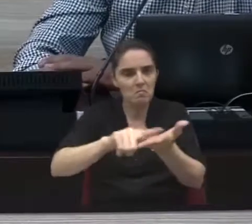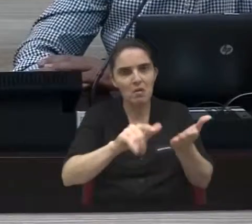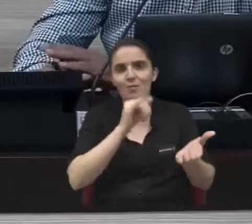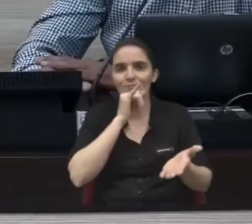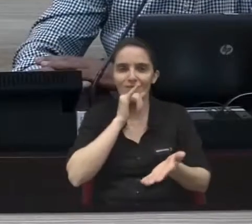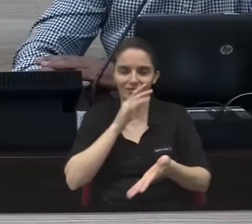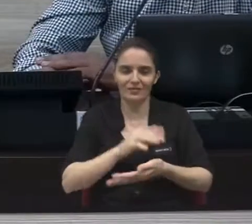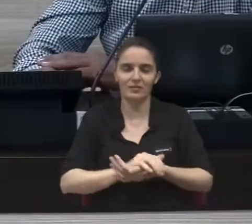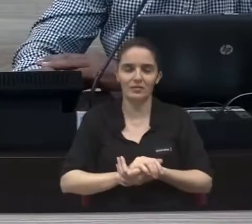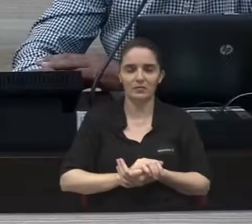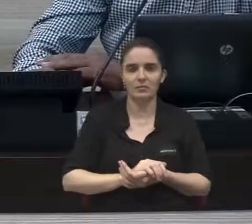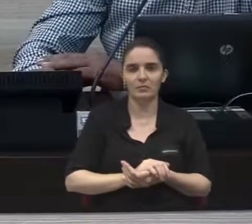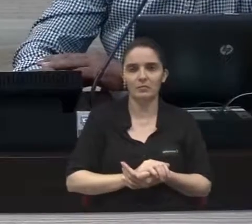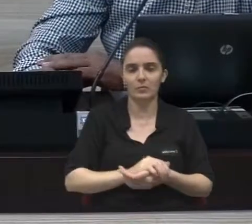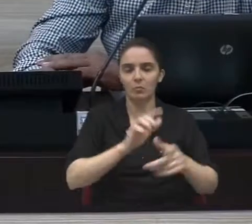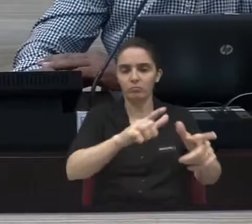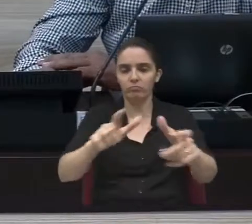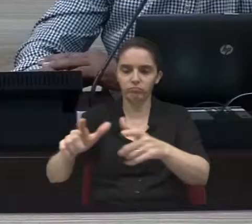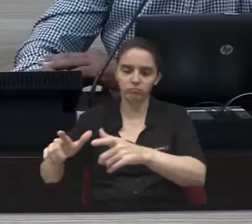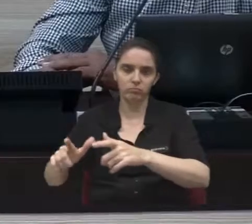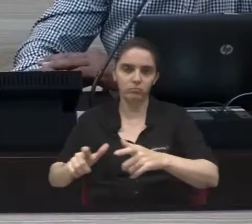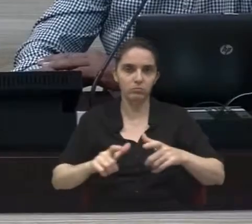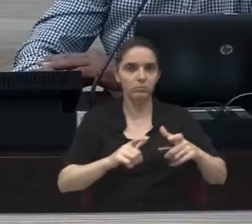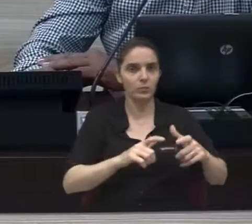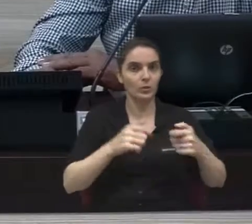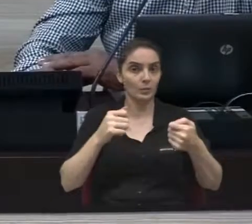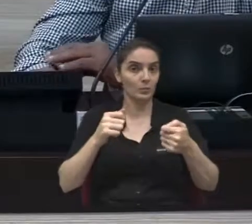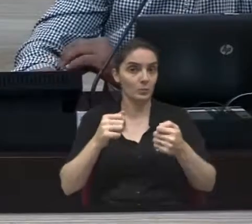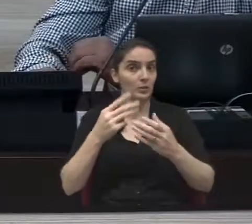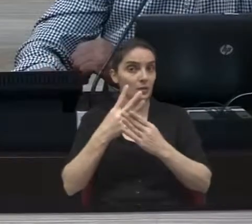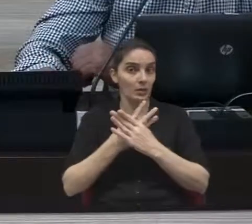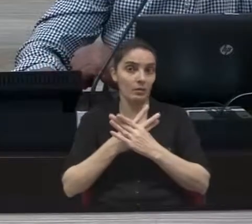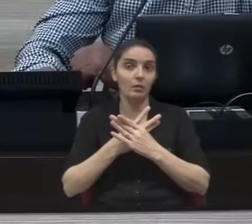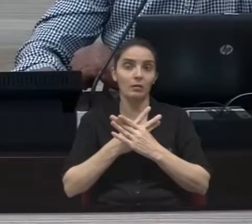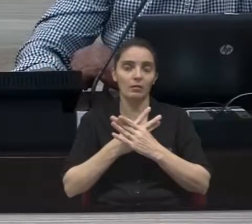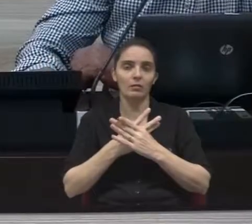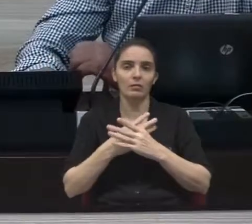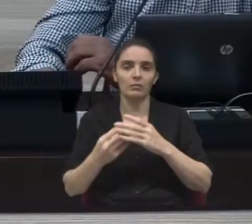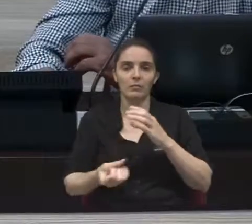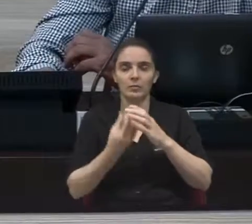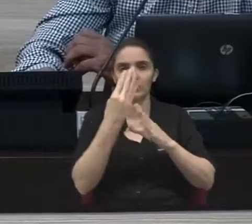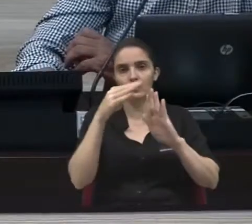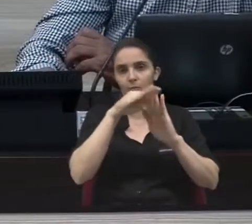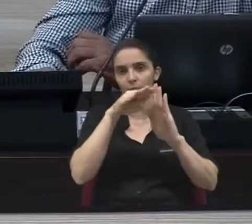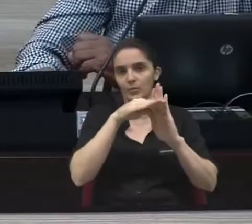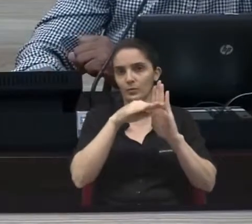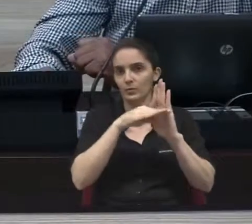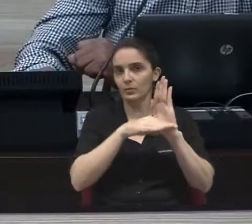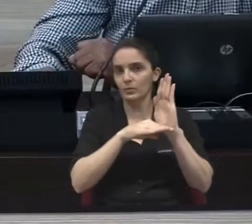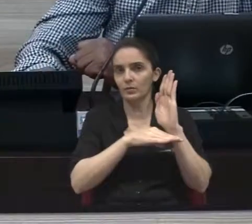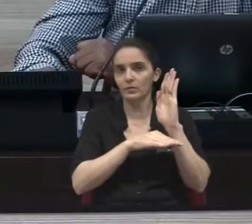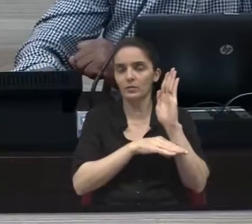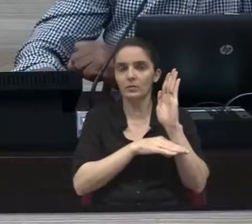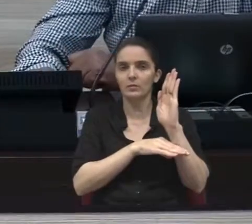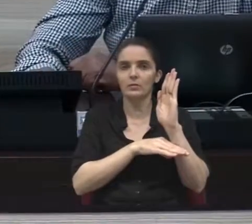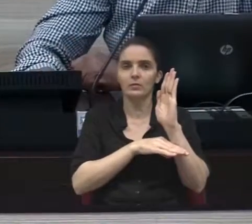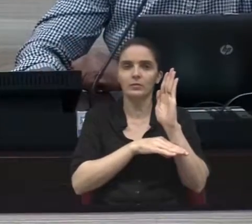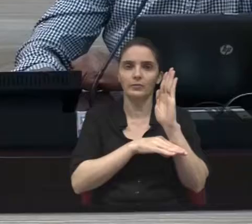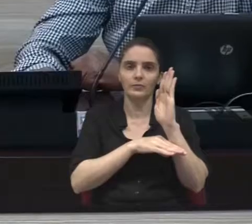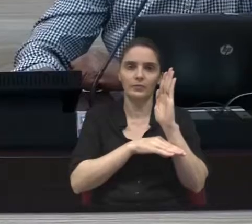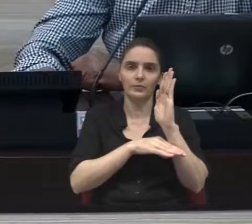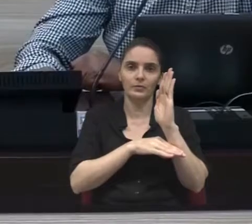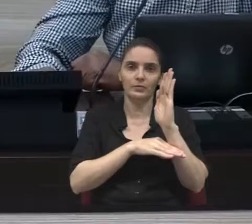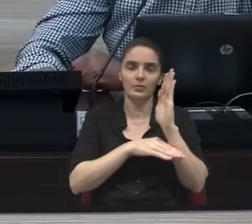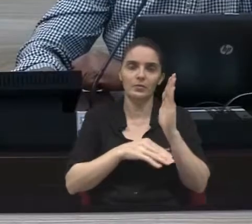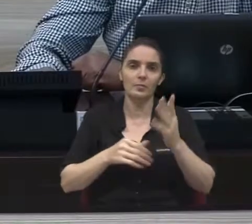Autarquias e concessionárias, Câmara Municipal, institui o programa de produção, fornecimento e comercialização